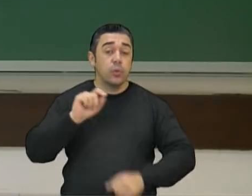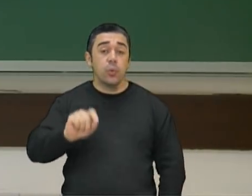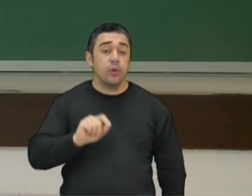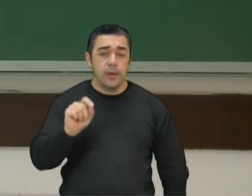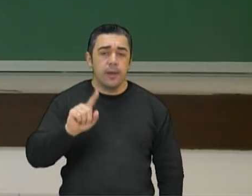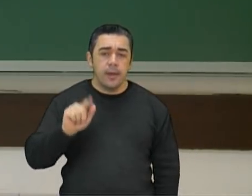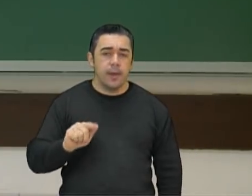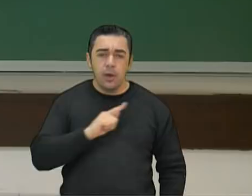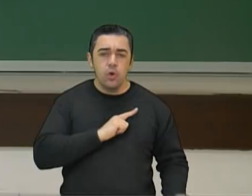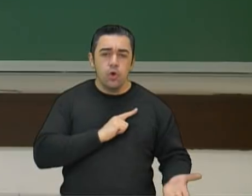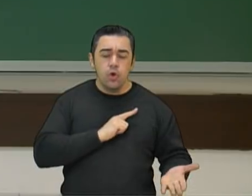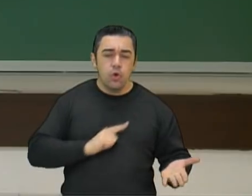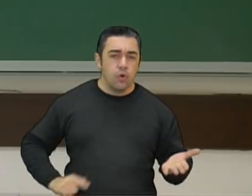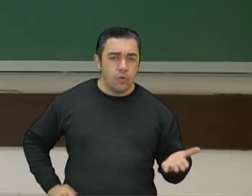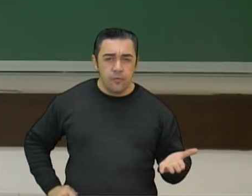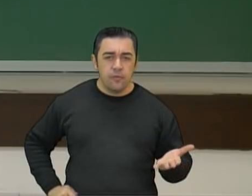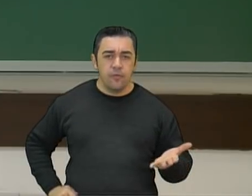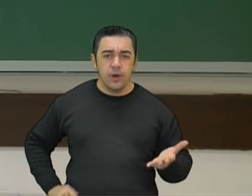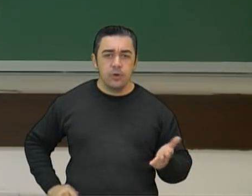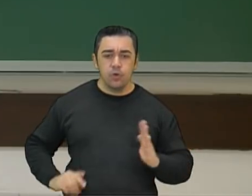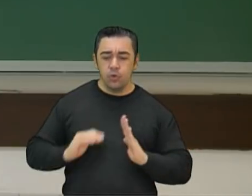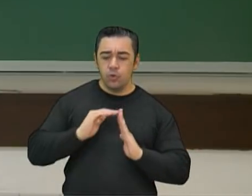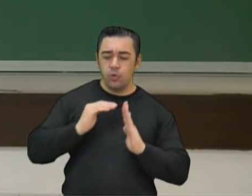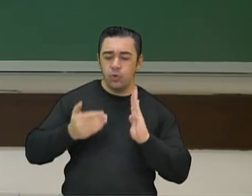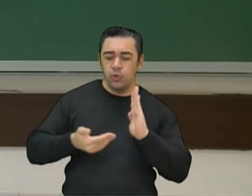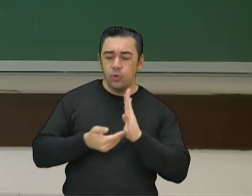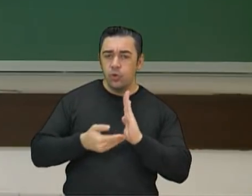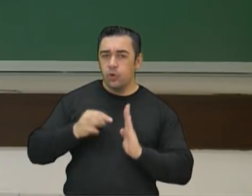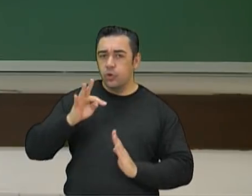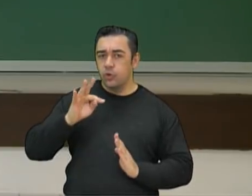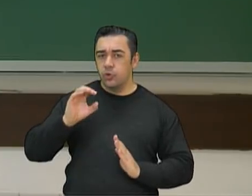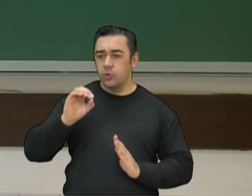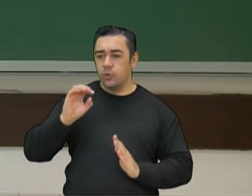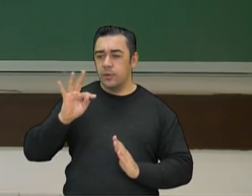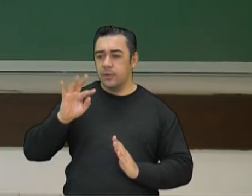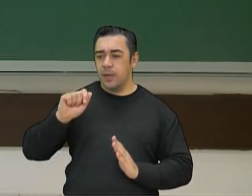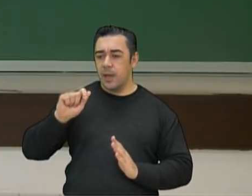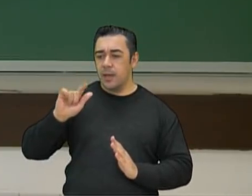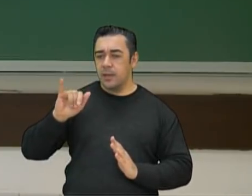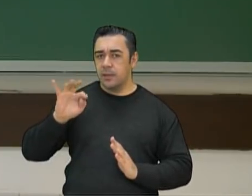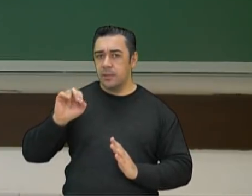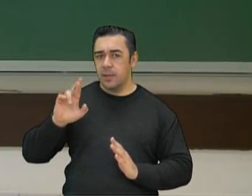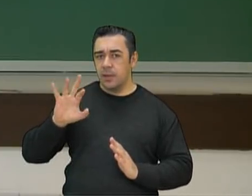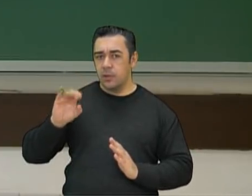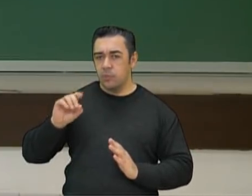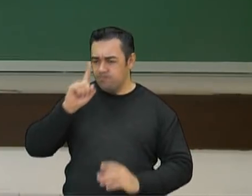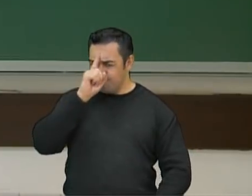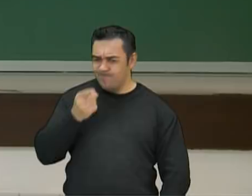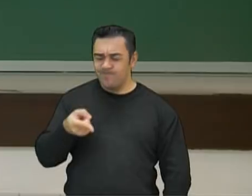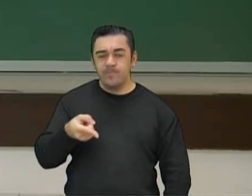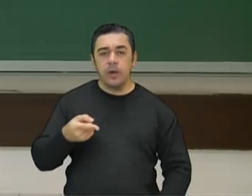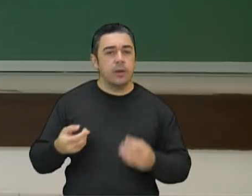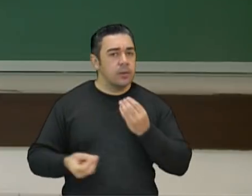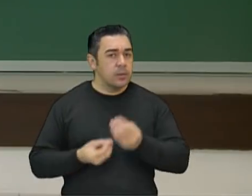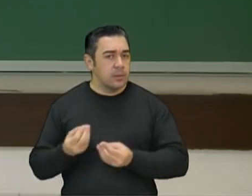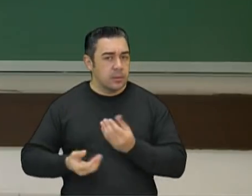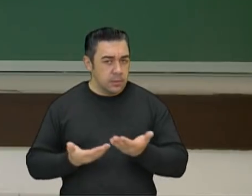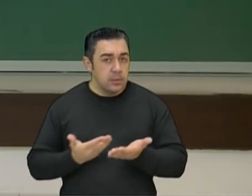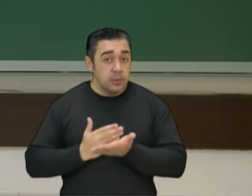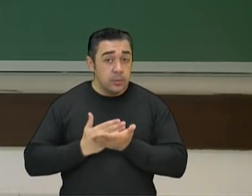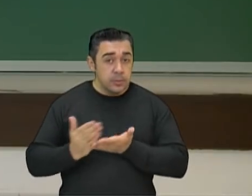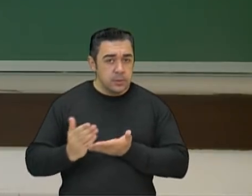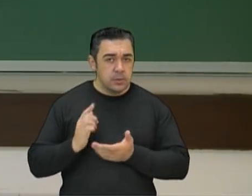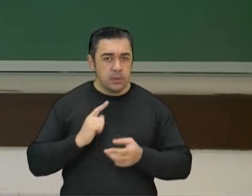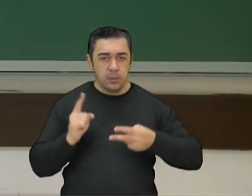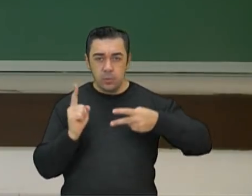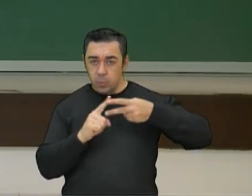governos totalitários. Você vai ter que lembrar desses conceitos para a gente emendar na aula de hoje. Para a gente começar, tem